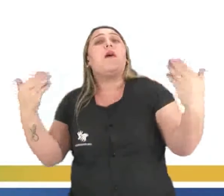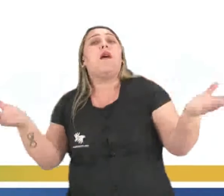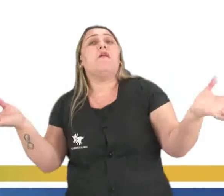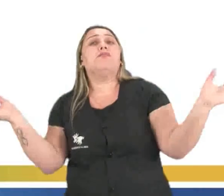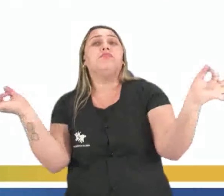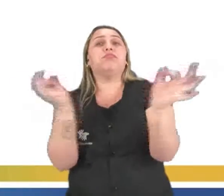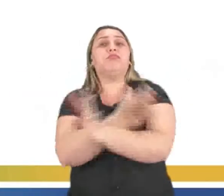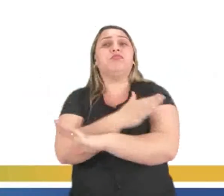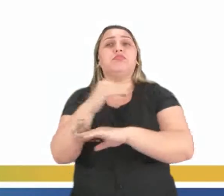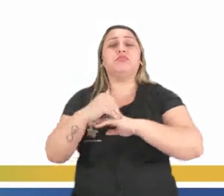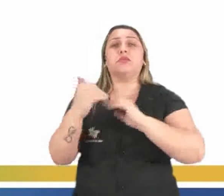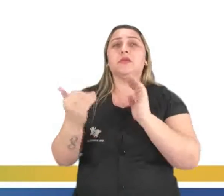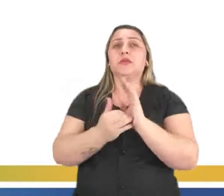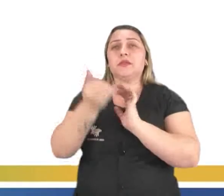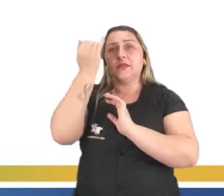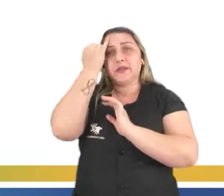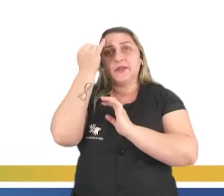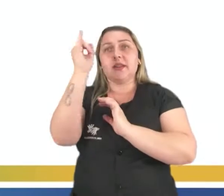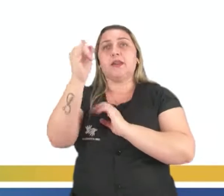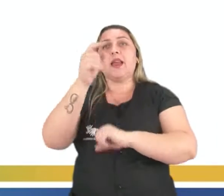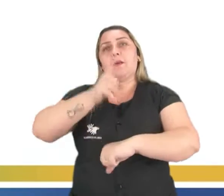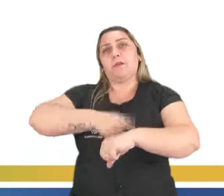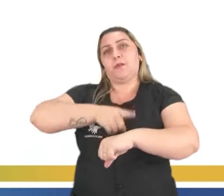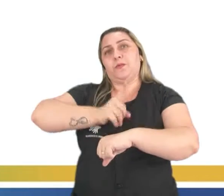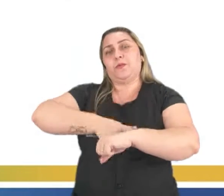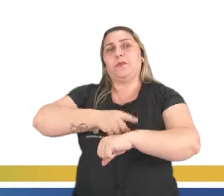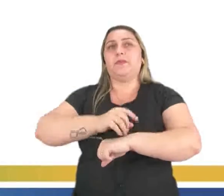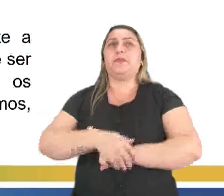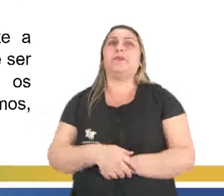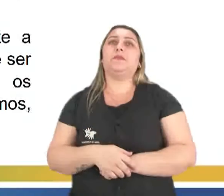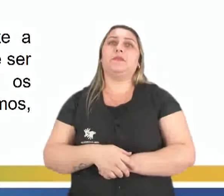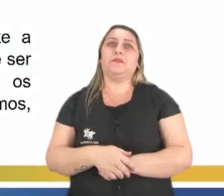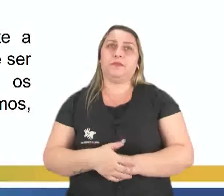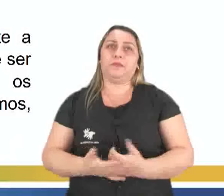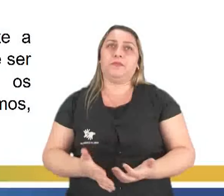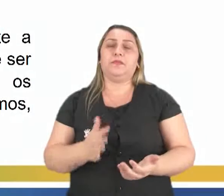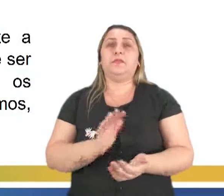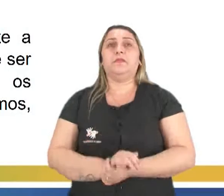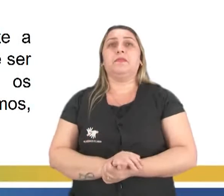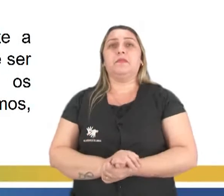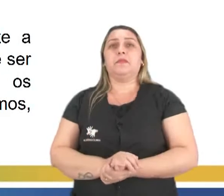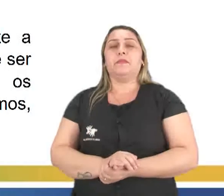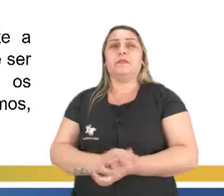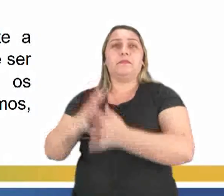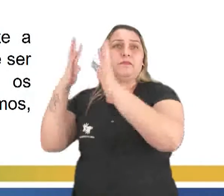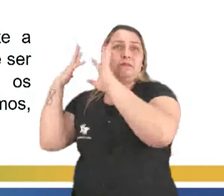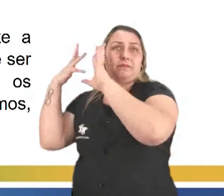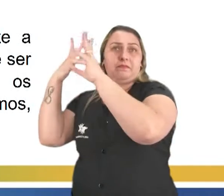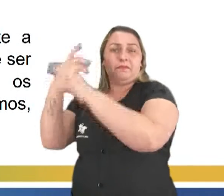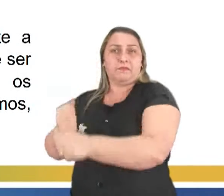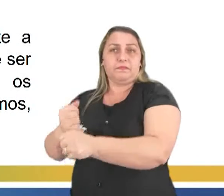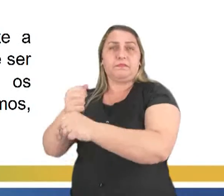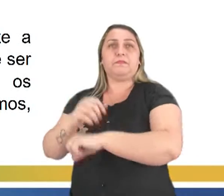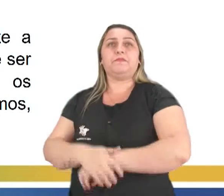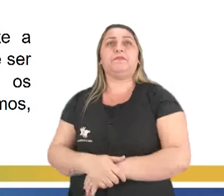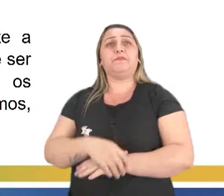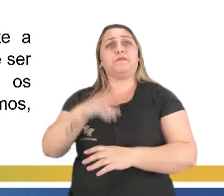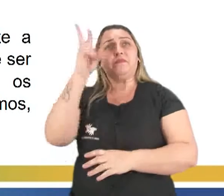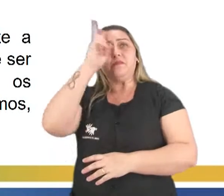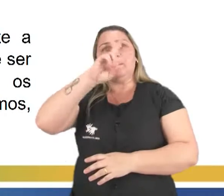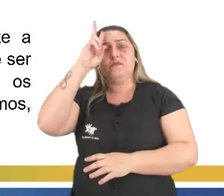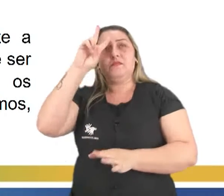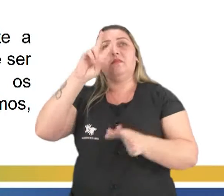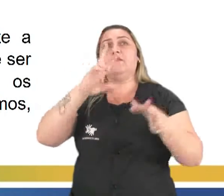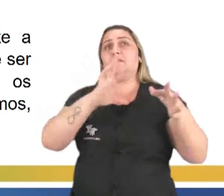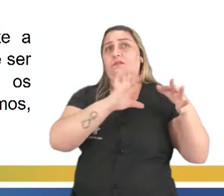tudo ficou, me dá uma ideia de tempo. Muito bem? Então, vamos recapitular? Lembre-se,